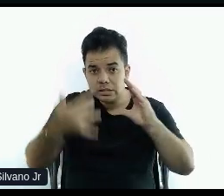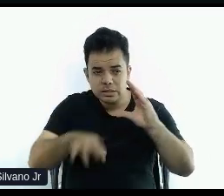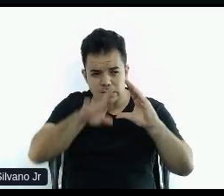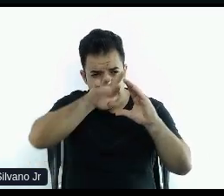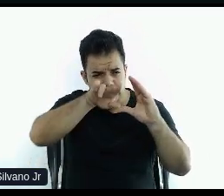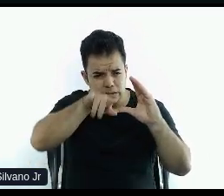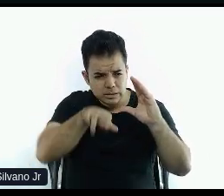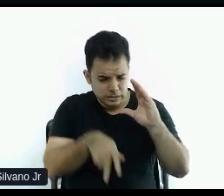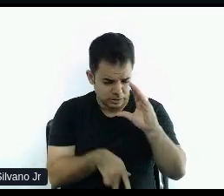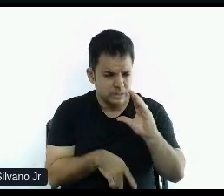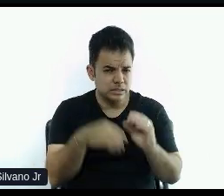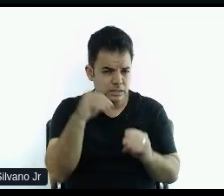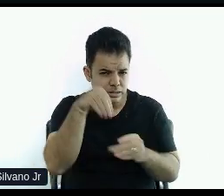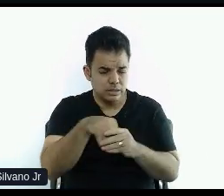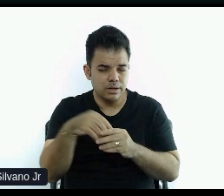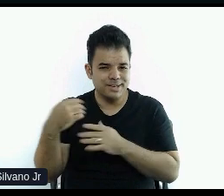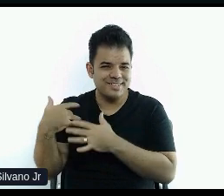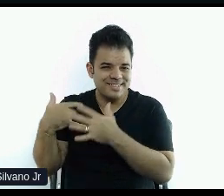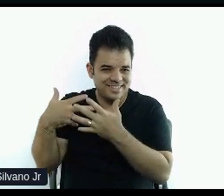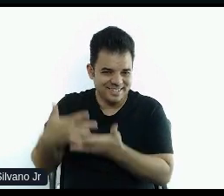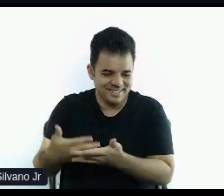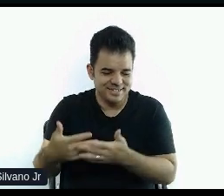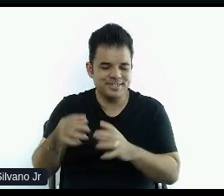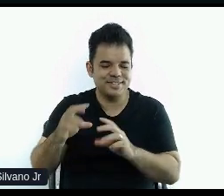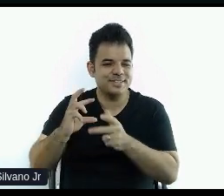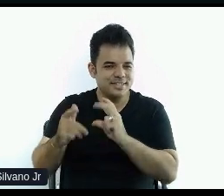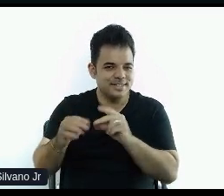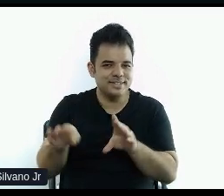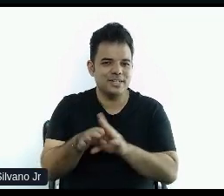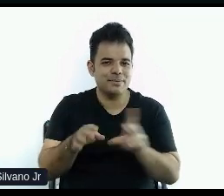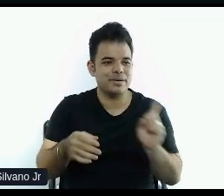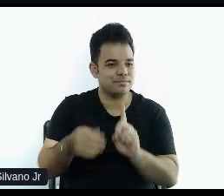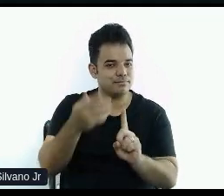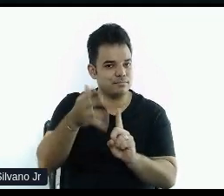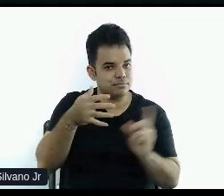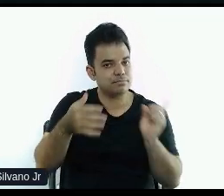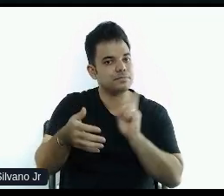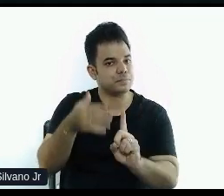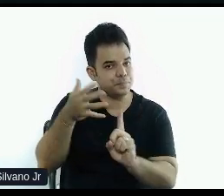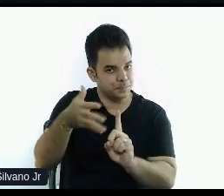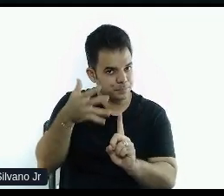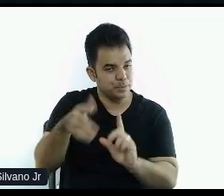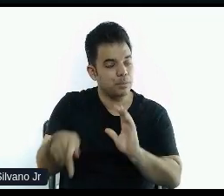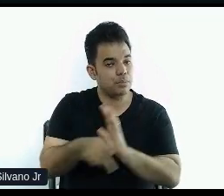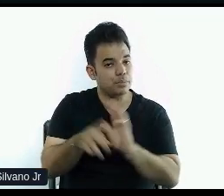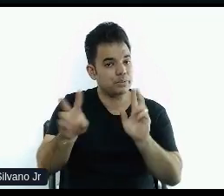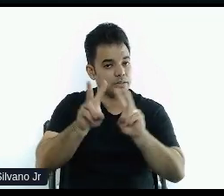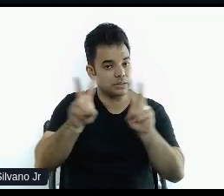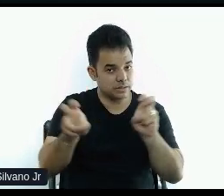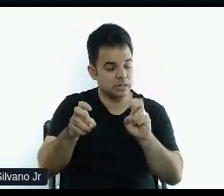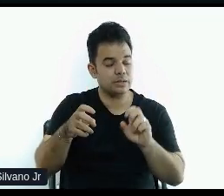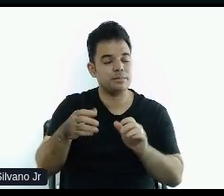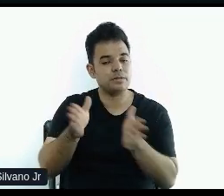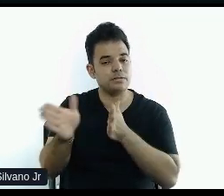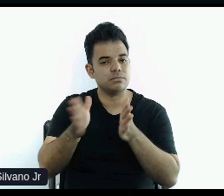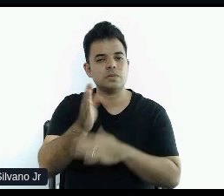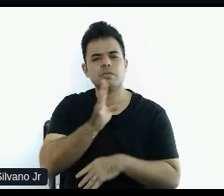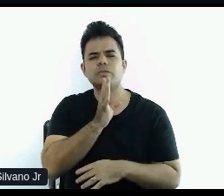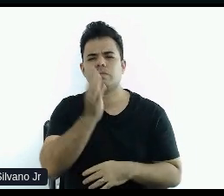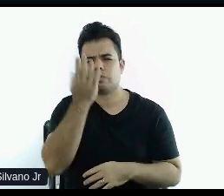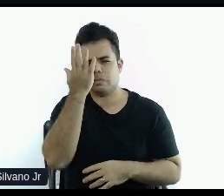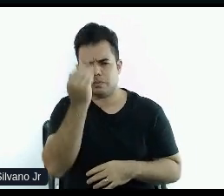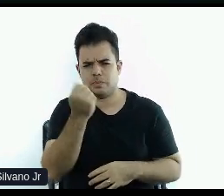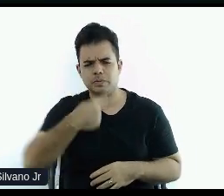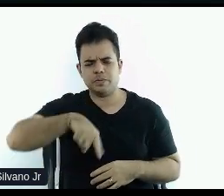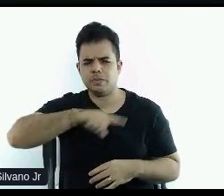longo do TDC e de algumas talks que falam sobre acessibilidade, a gente conhece, como é inclusive a nossa